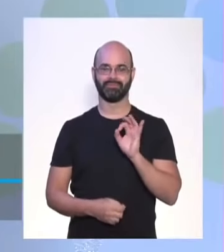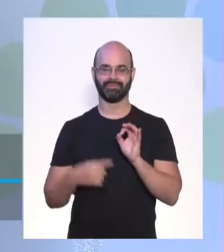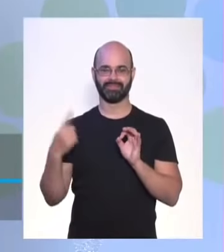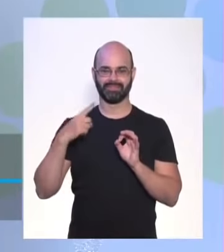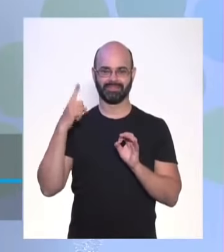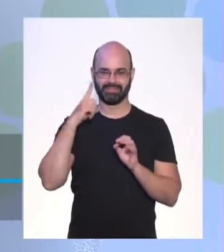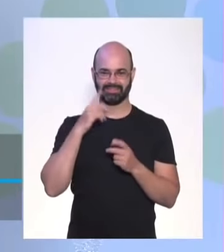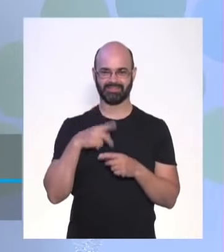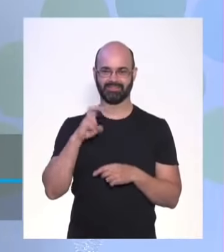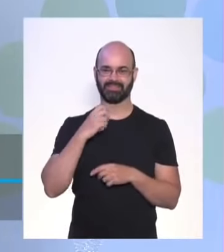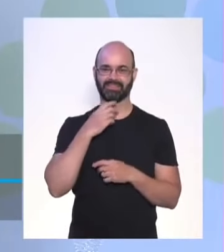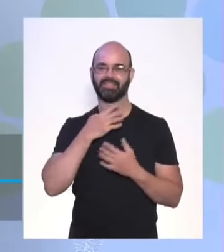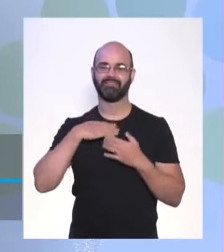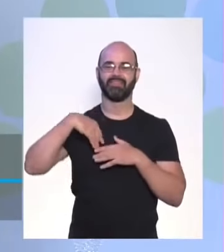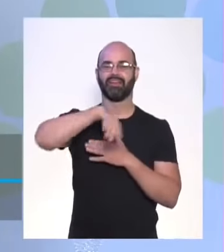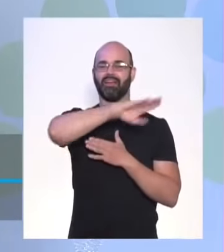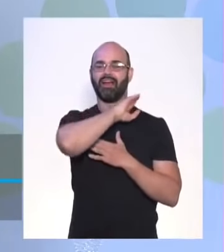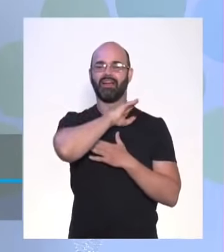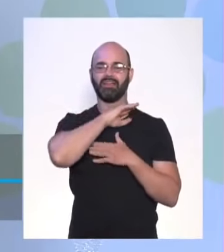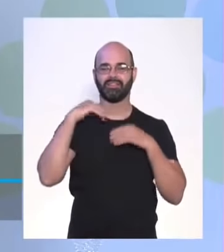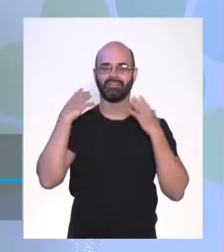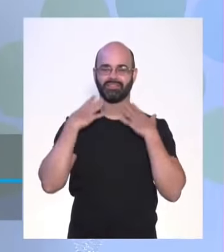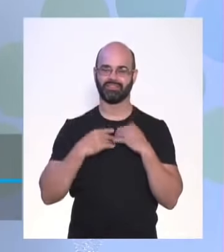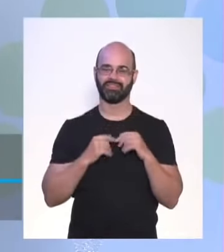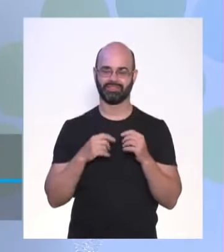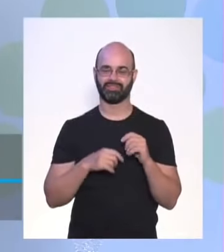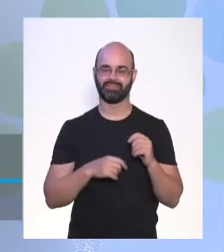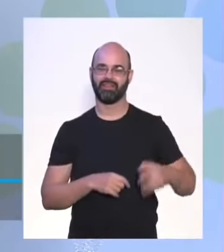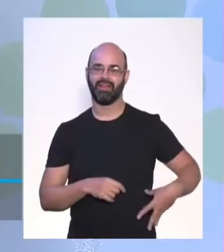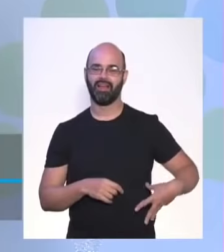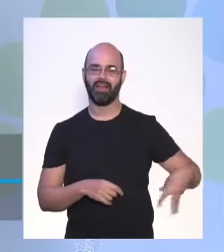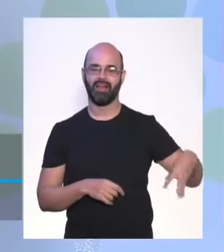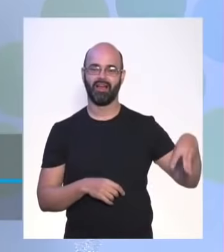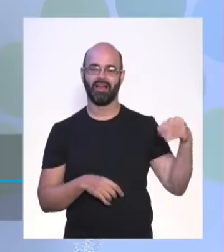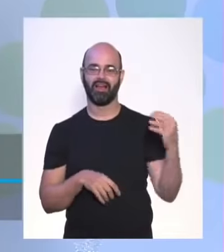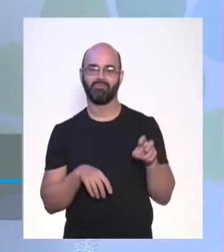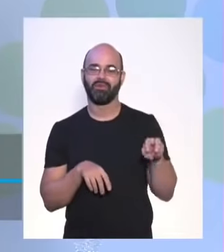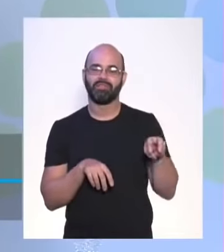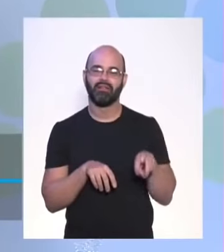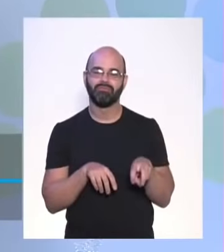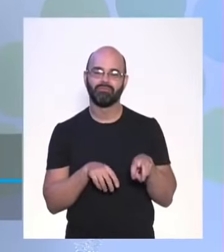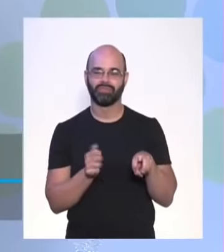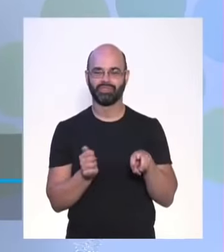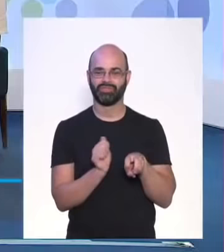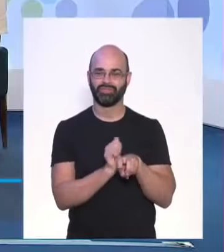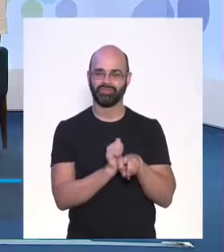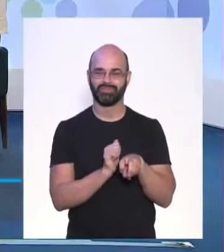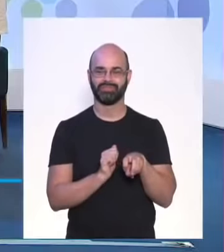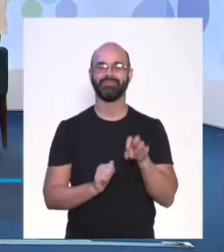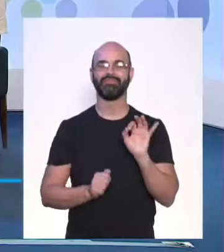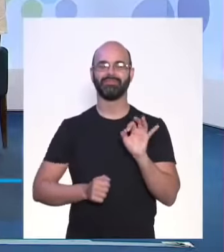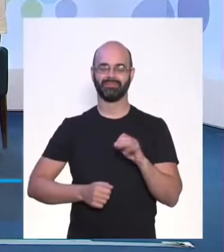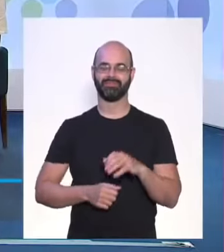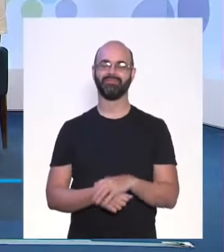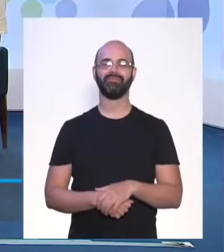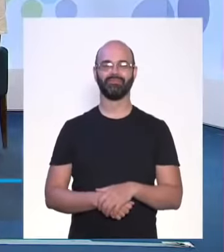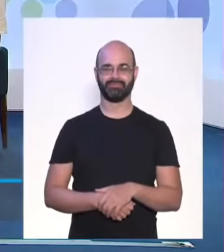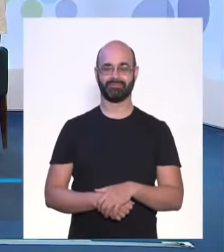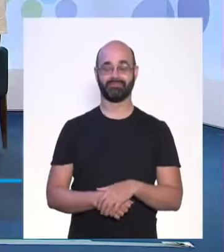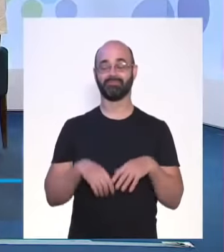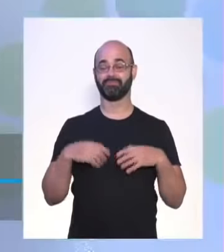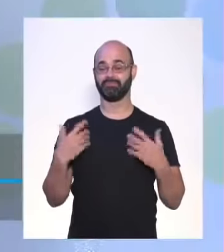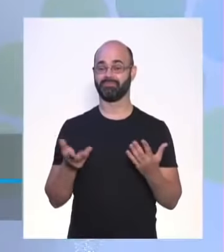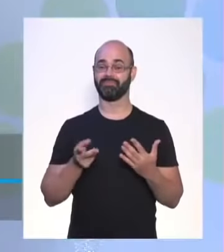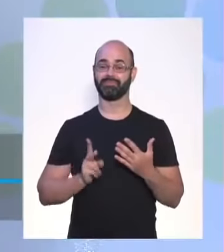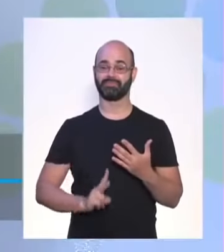cabelinho dele o cachecol né a raposa sempre perto é já começa legal também o